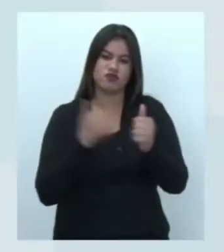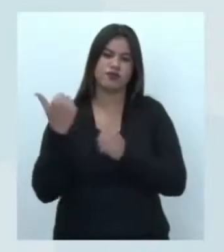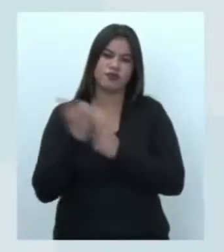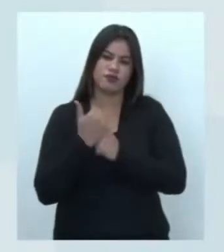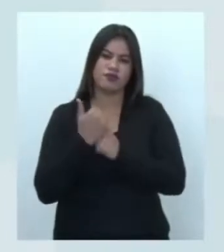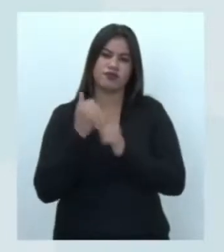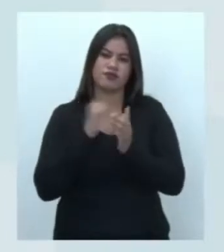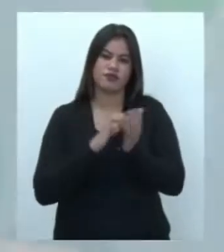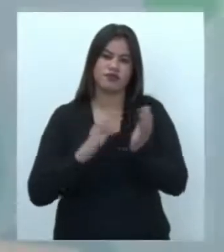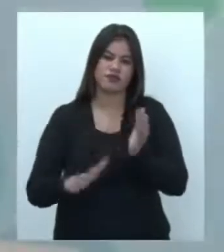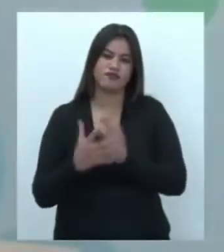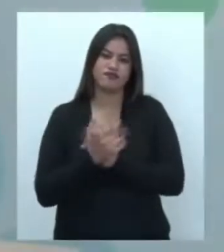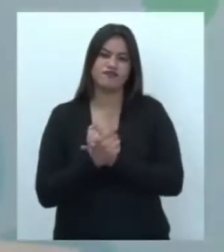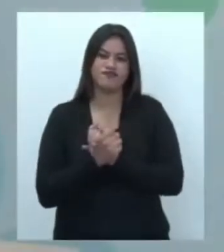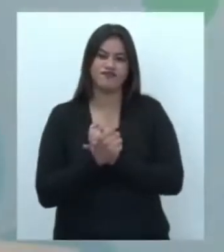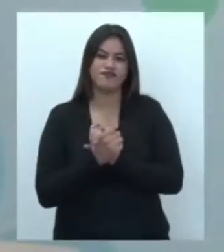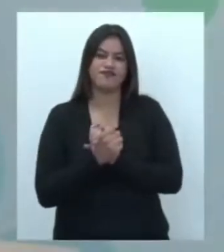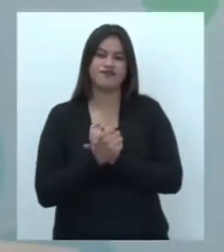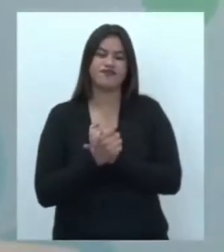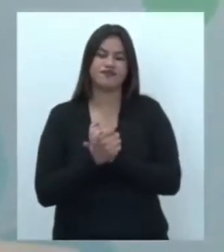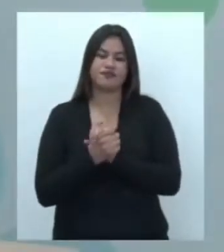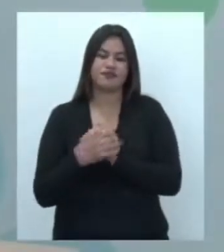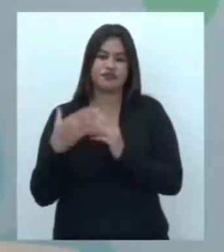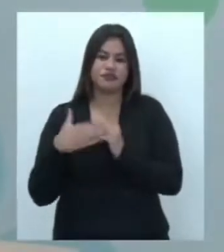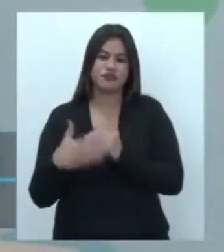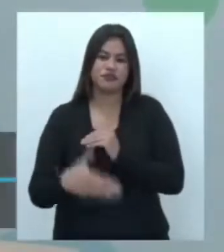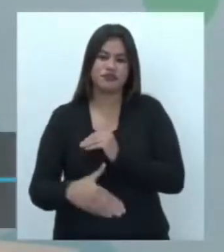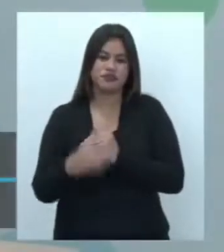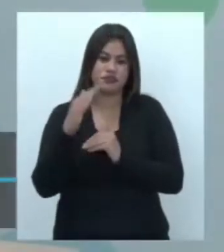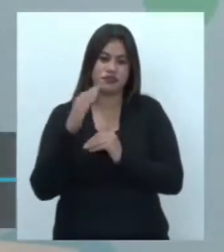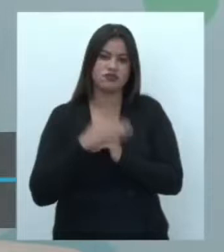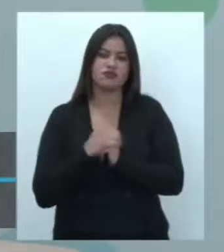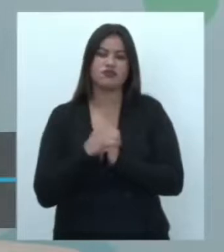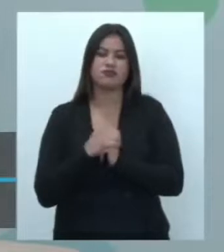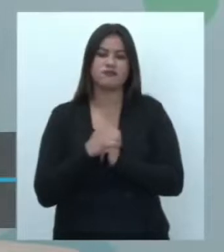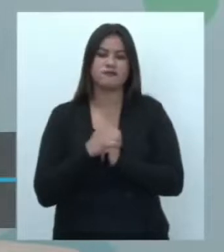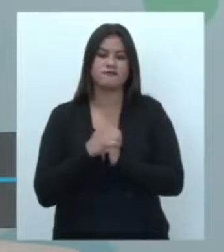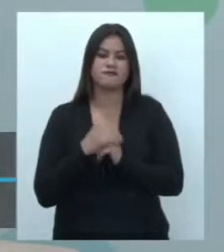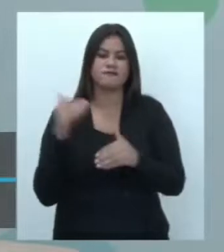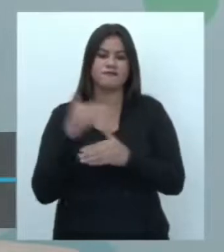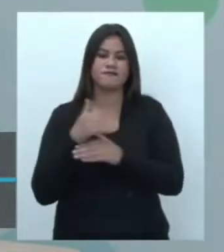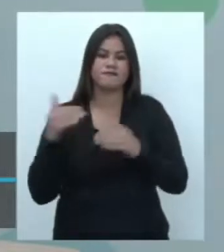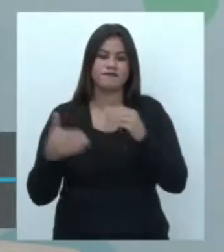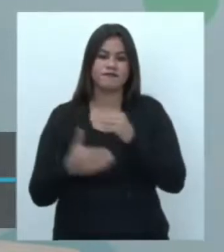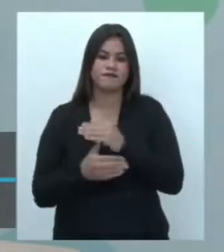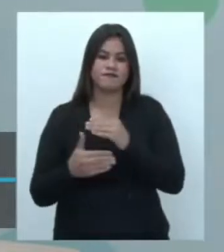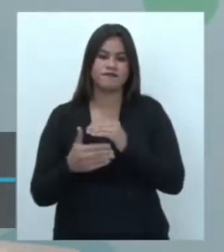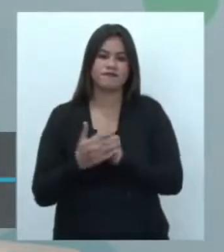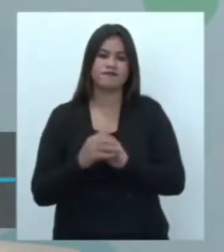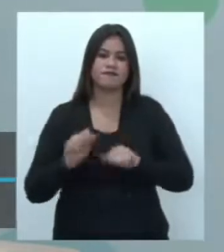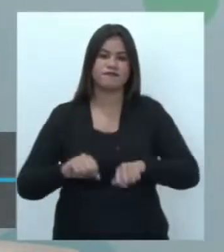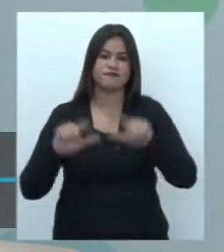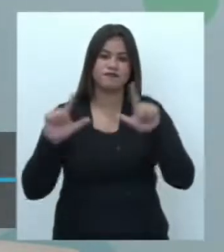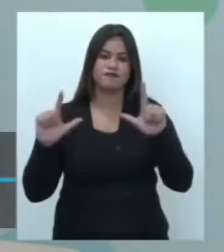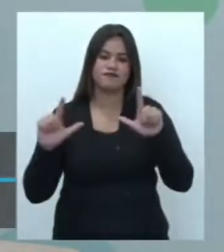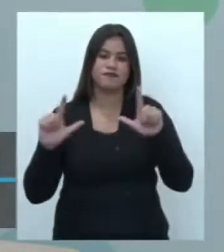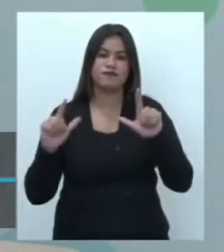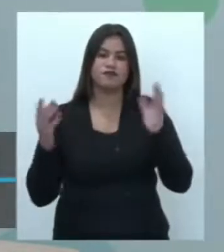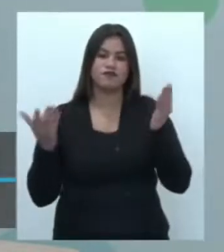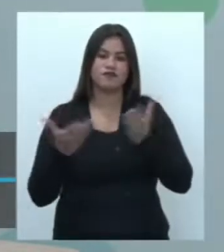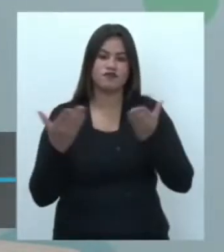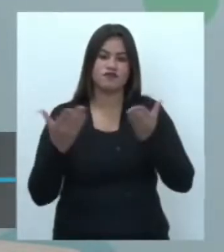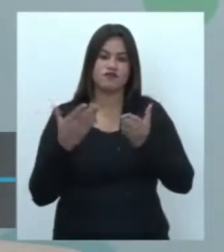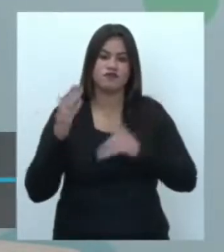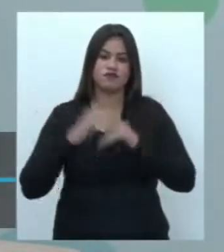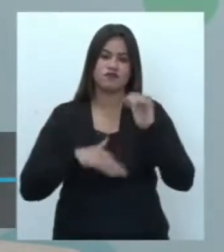nas atividades. Então, para que a gente dê início aí à nossa aula, vai aparecer para vocês na tela o que nós vamos trabalhar na aula de